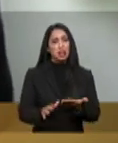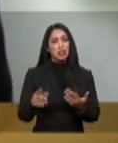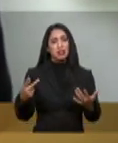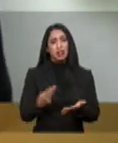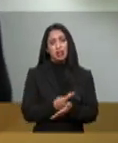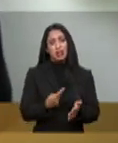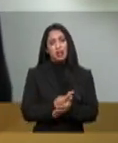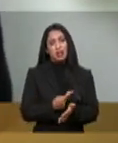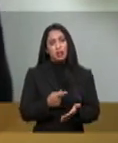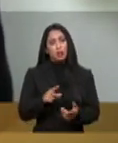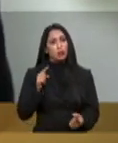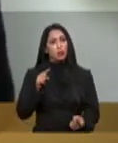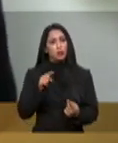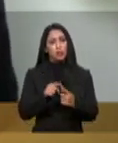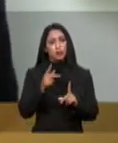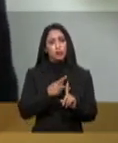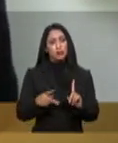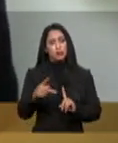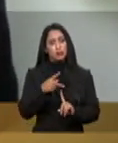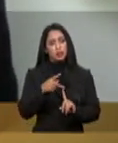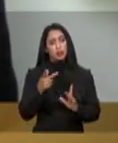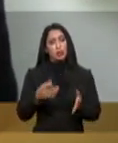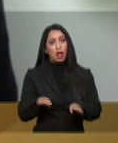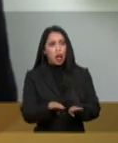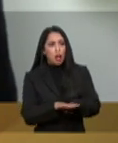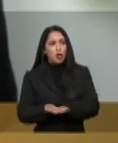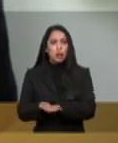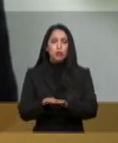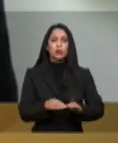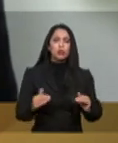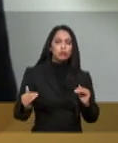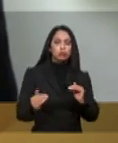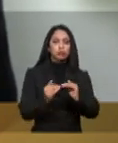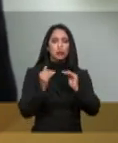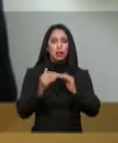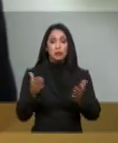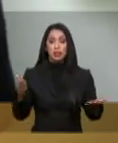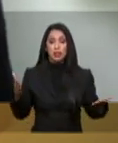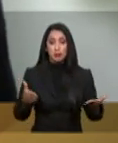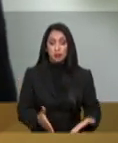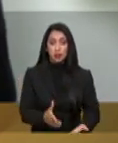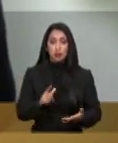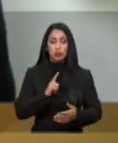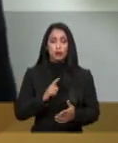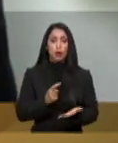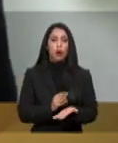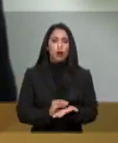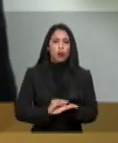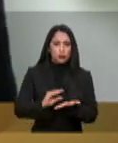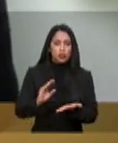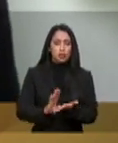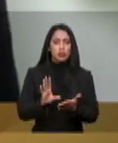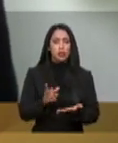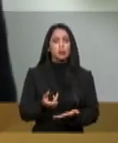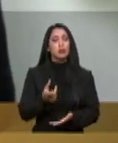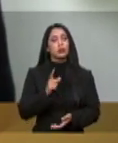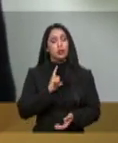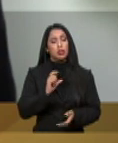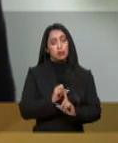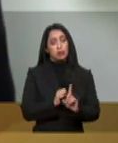os objetivos da Previdência Social, a equidade na forma de participação ou o custeio nem o seu financiamento pela sociedade.